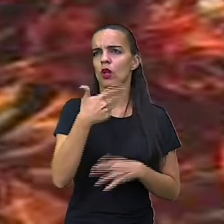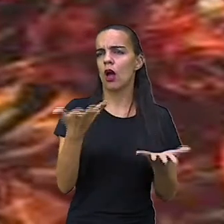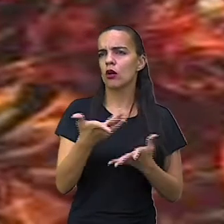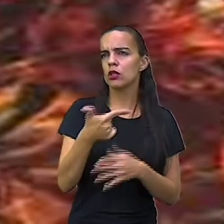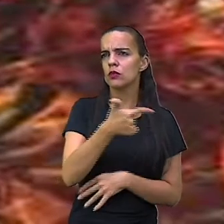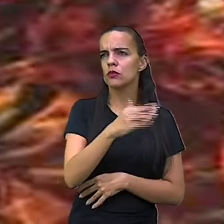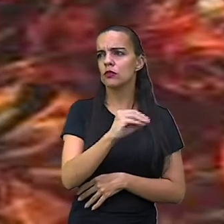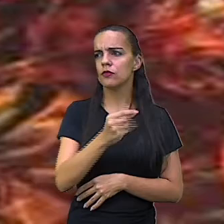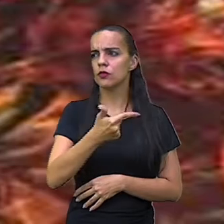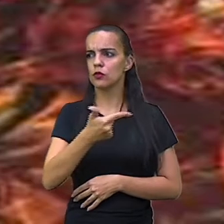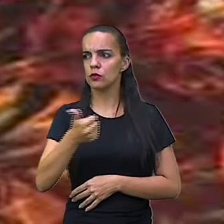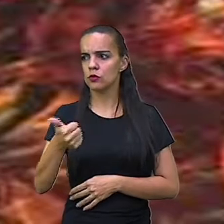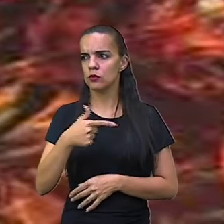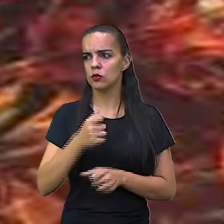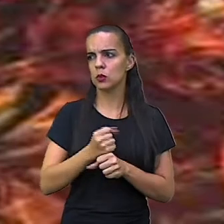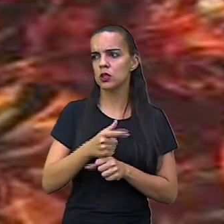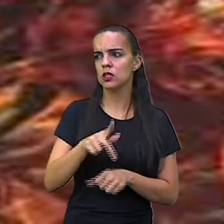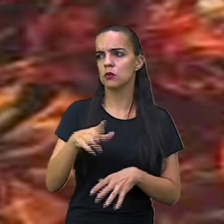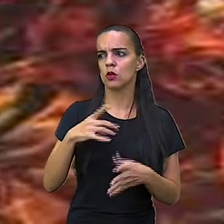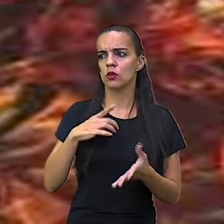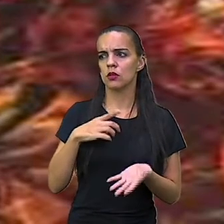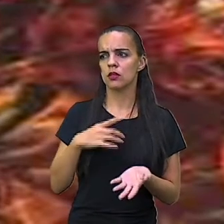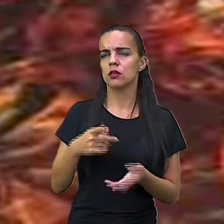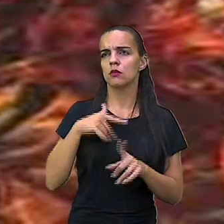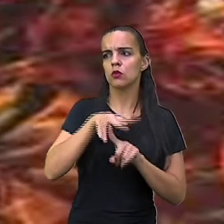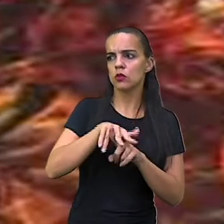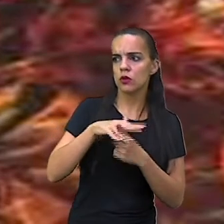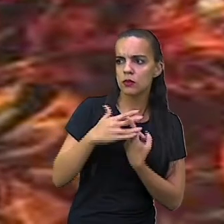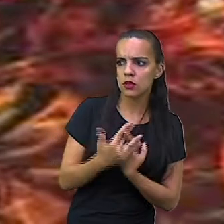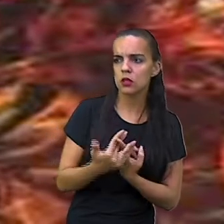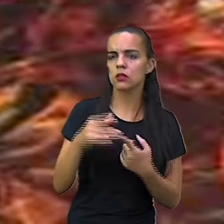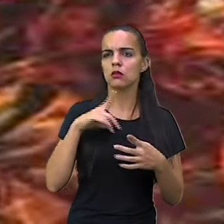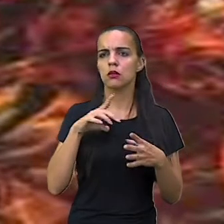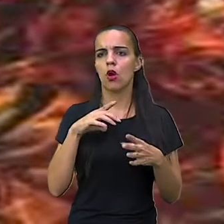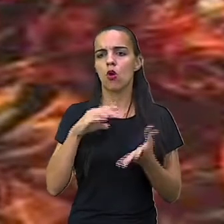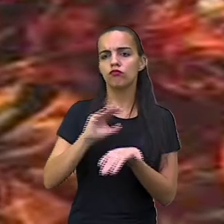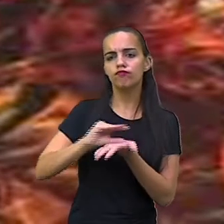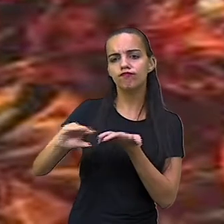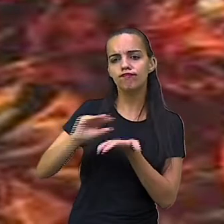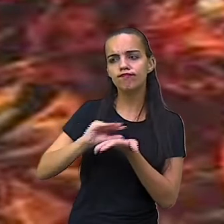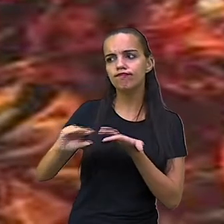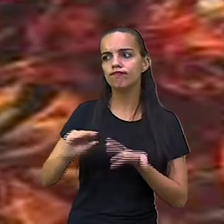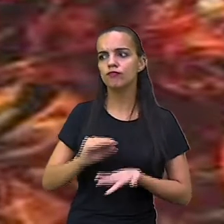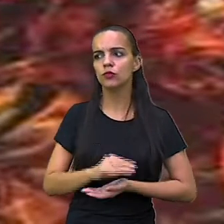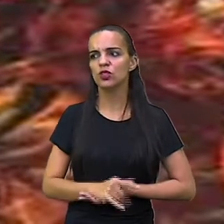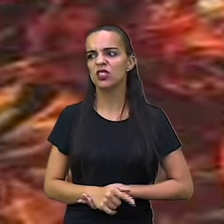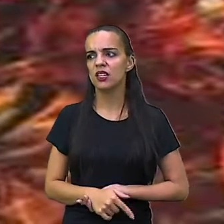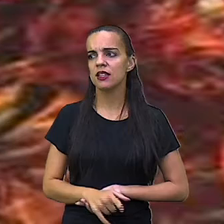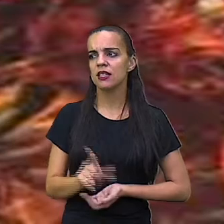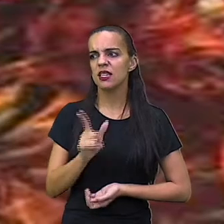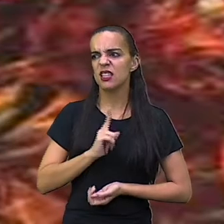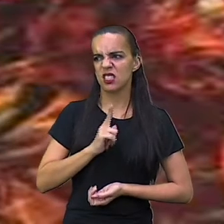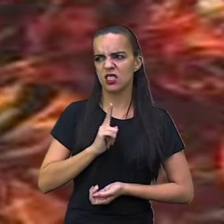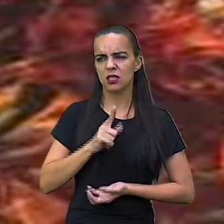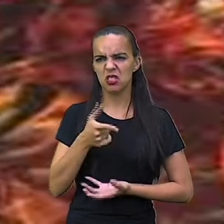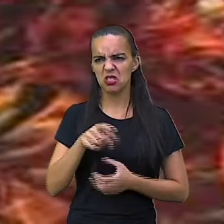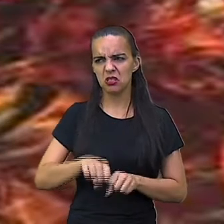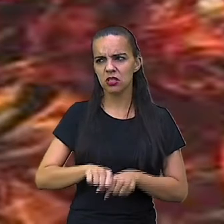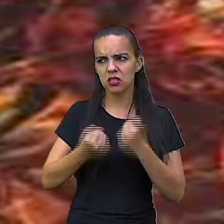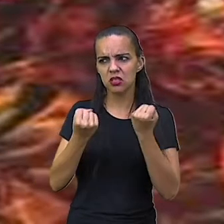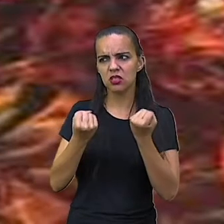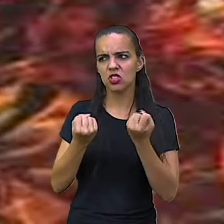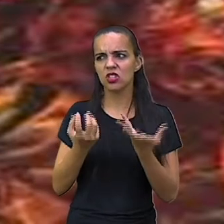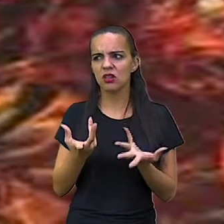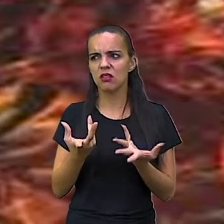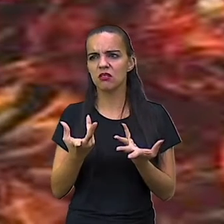2021, os países socialistas e comunistas, existe essa quebra